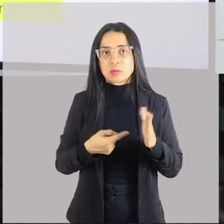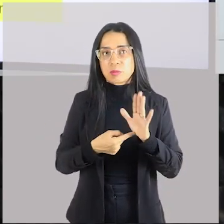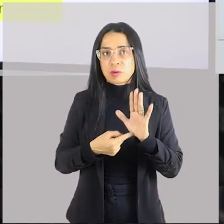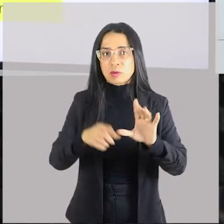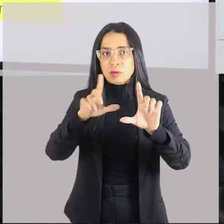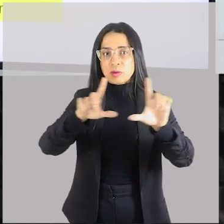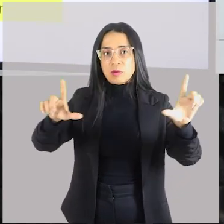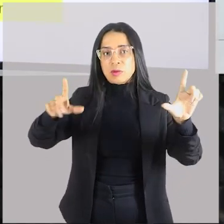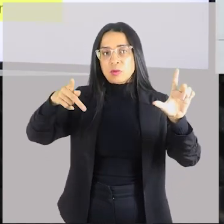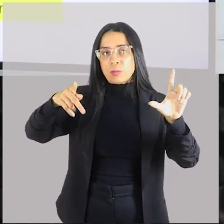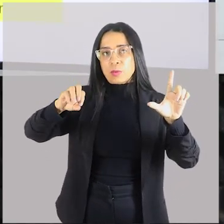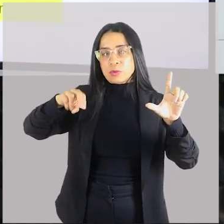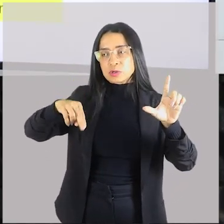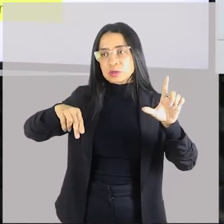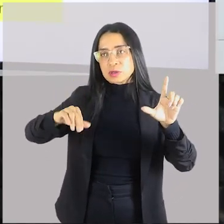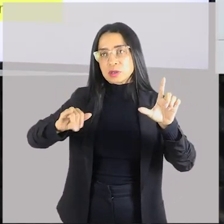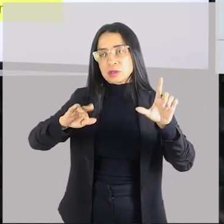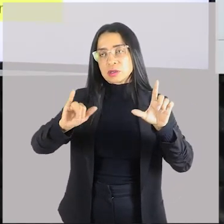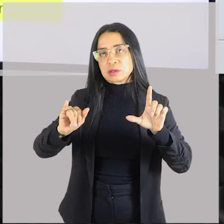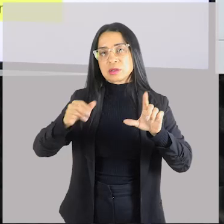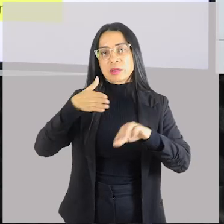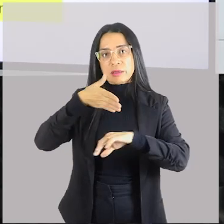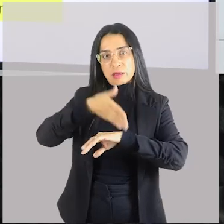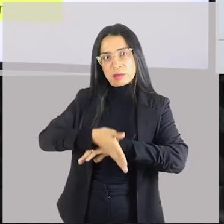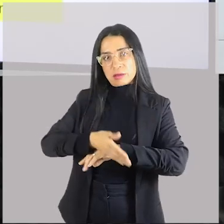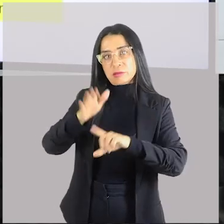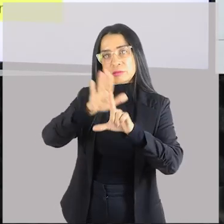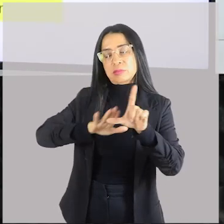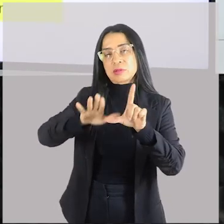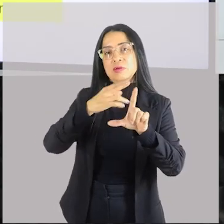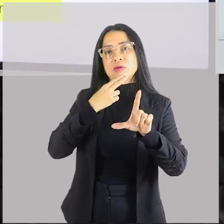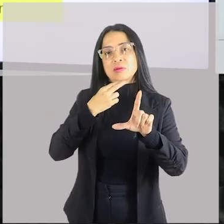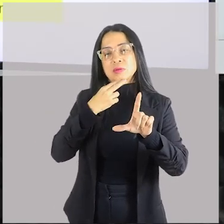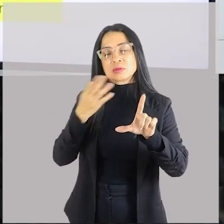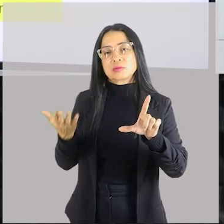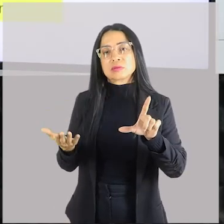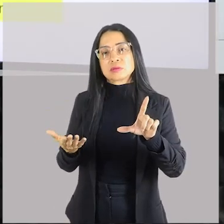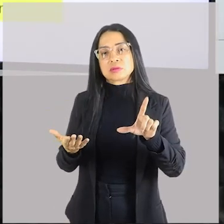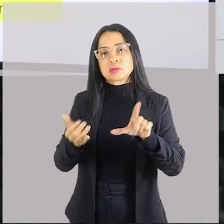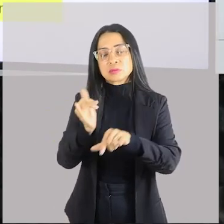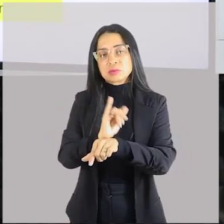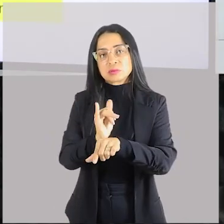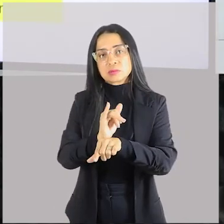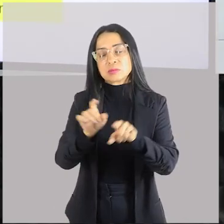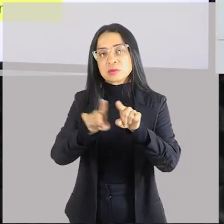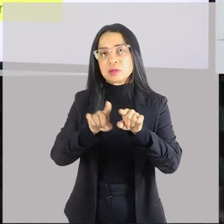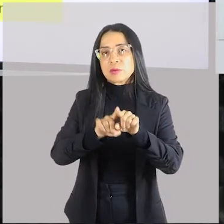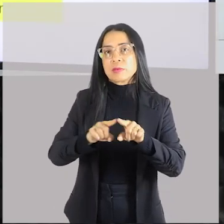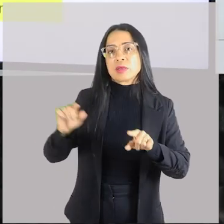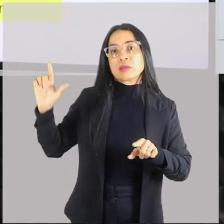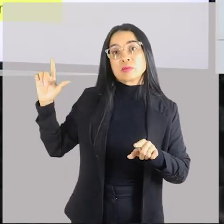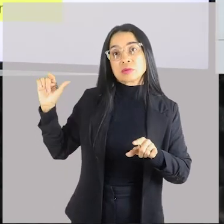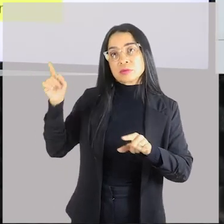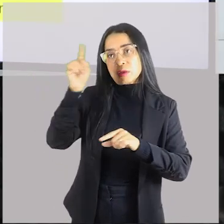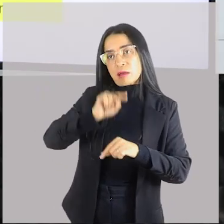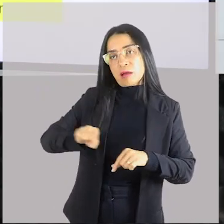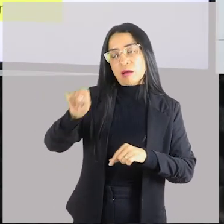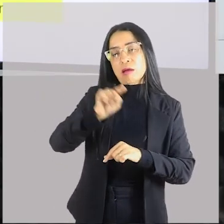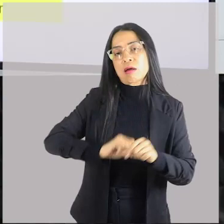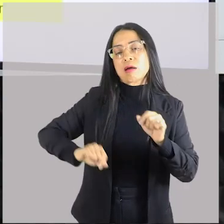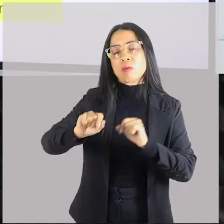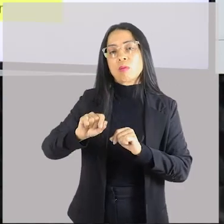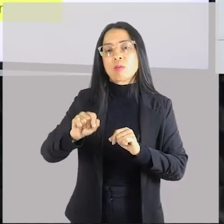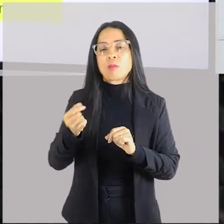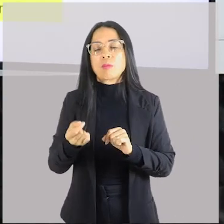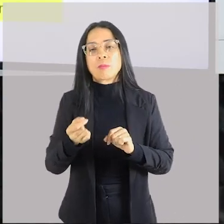portinaro mas eu quero que vocês entrem na plataforma no YouTube plataforma Gonçales Dias e no Instagram @ plataform Gonçalves